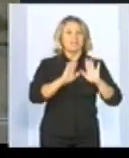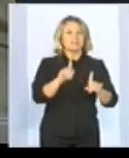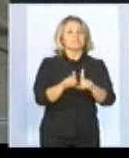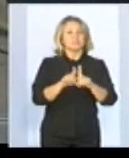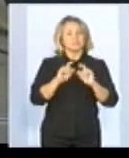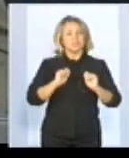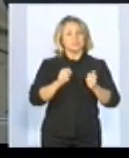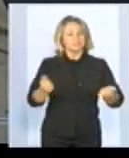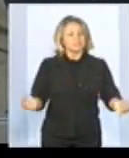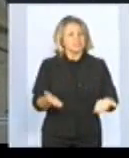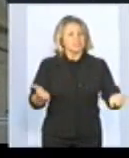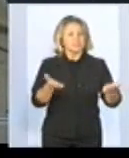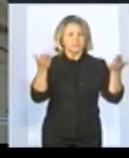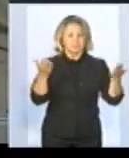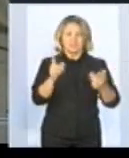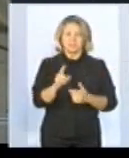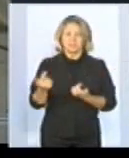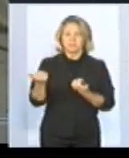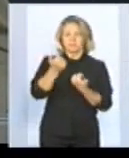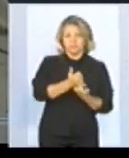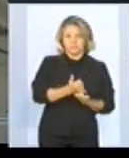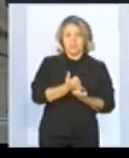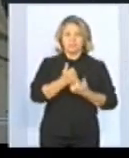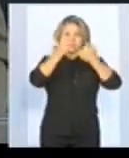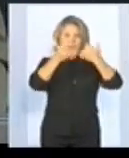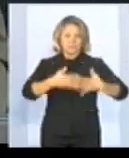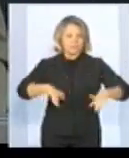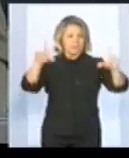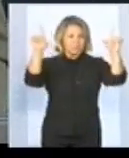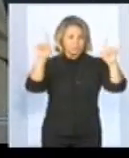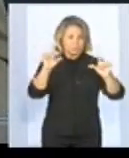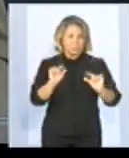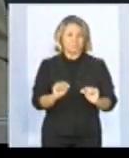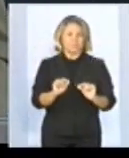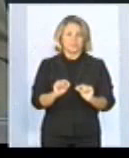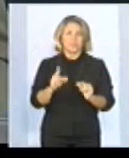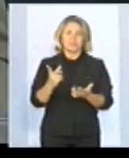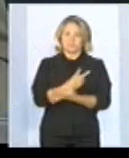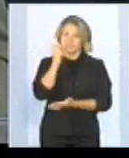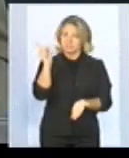tentar explicar de uma maneira bastante resumida como isso acontece na prática.